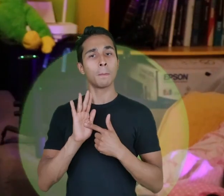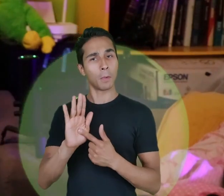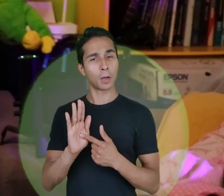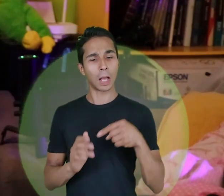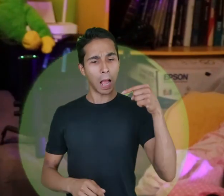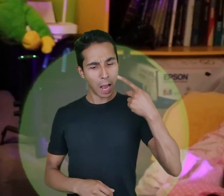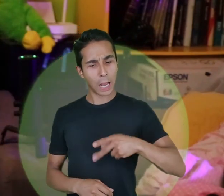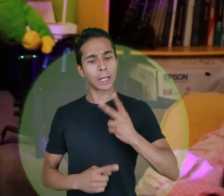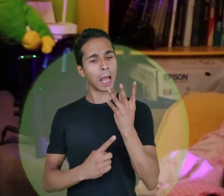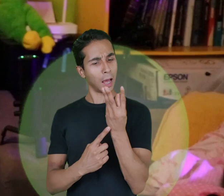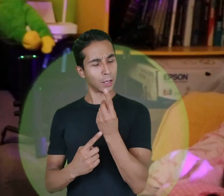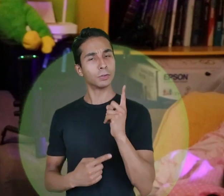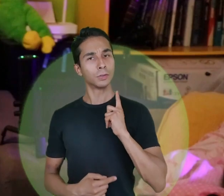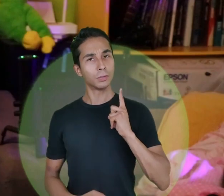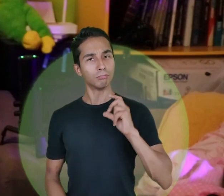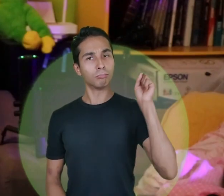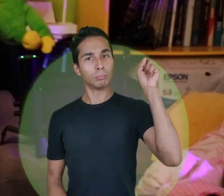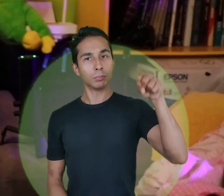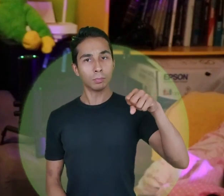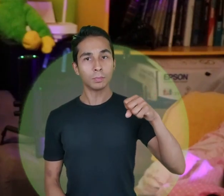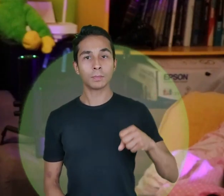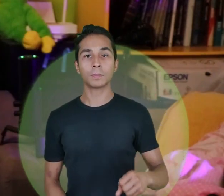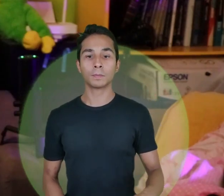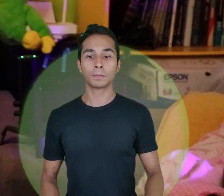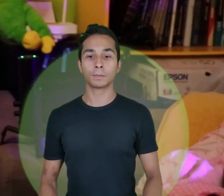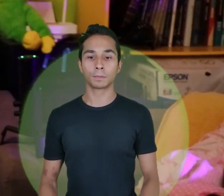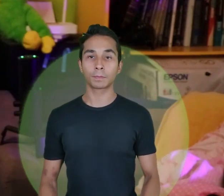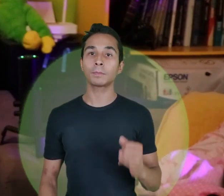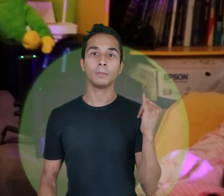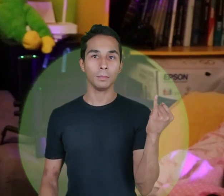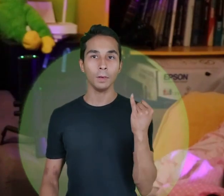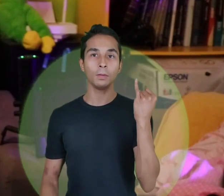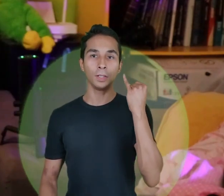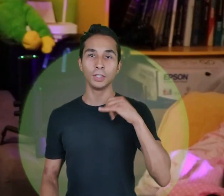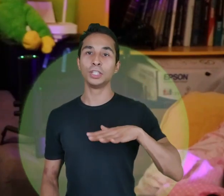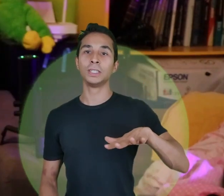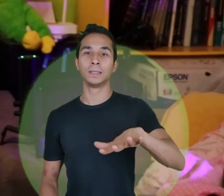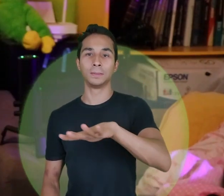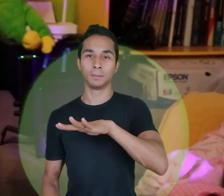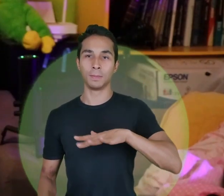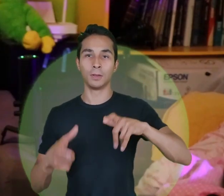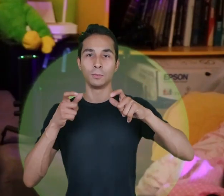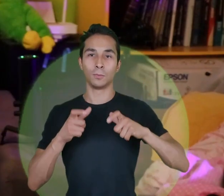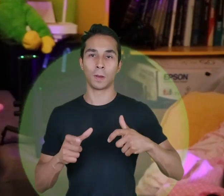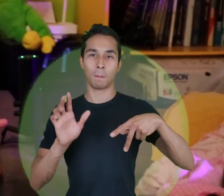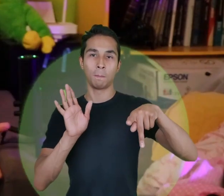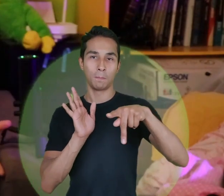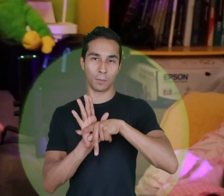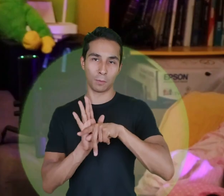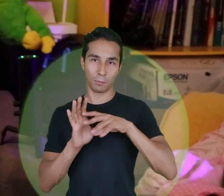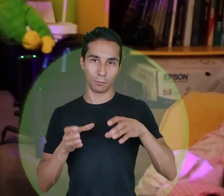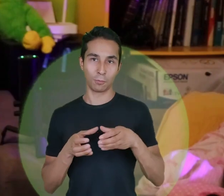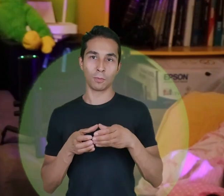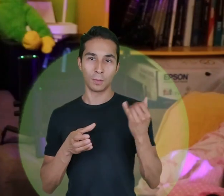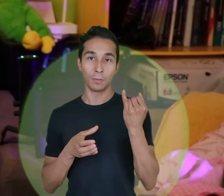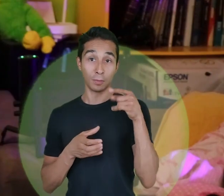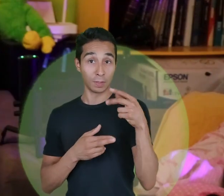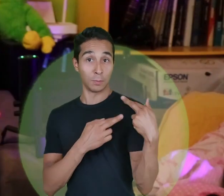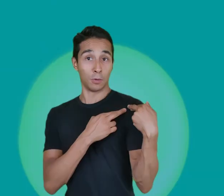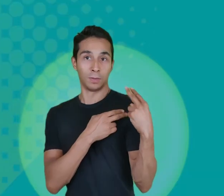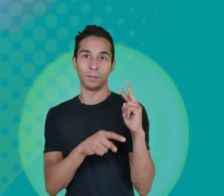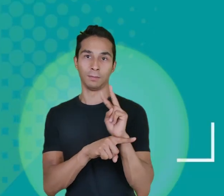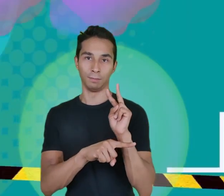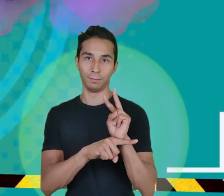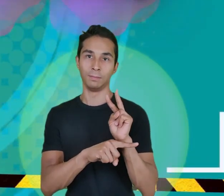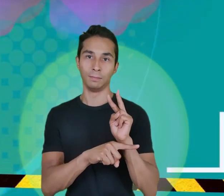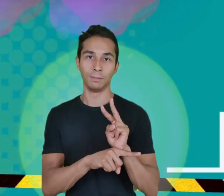que existem talentos aí na sua quebrada. Então a importância do espaço ela é muito grande, assim como a sua responsabilidade em mantê-lo de